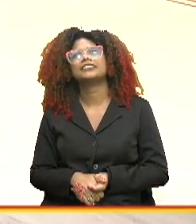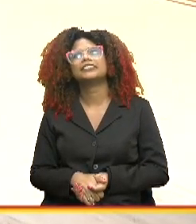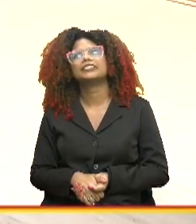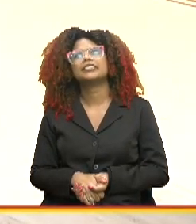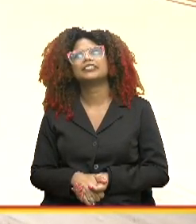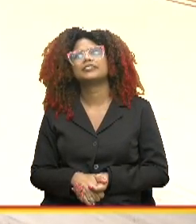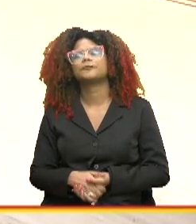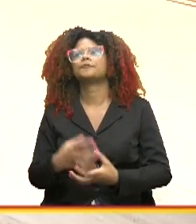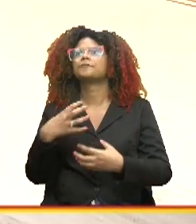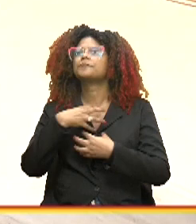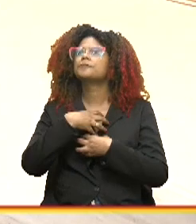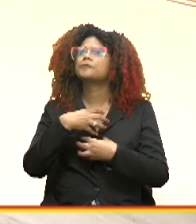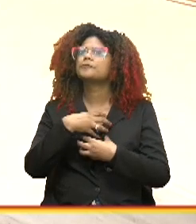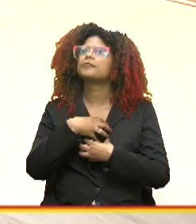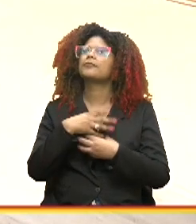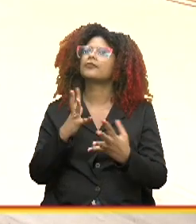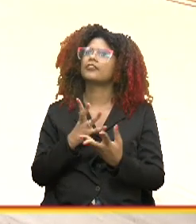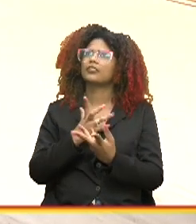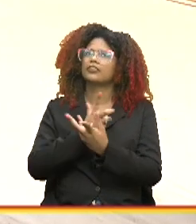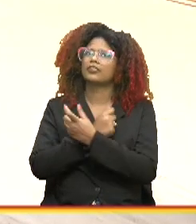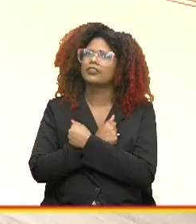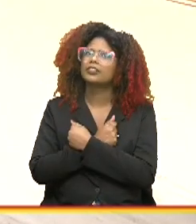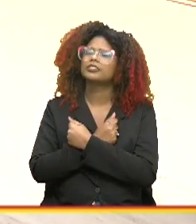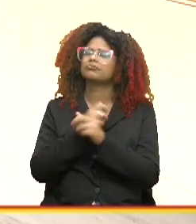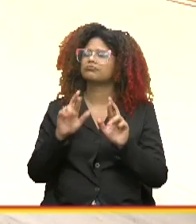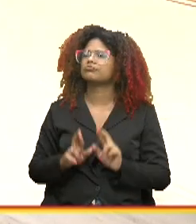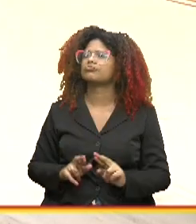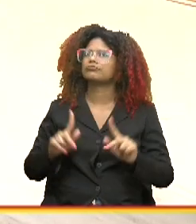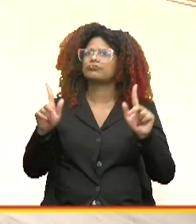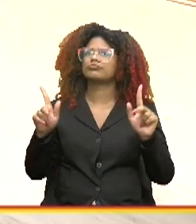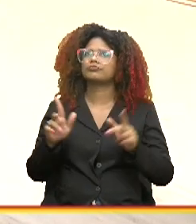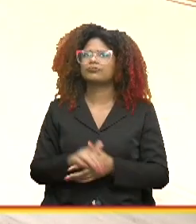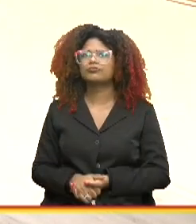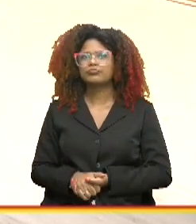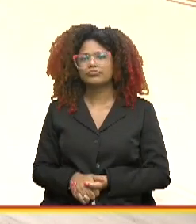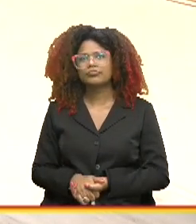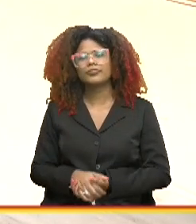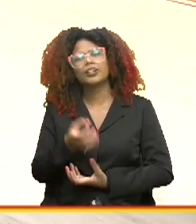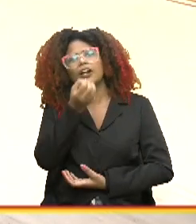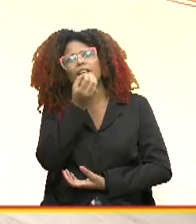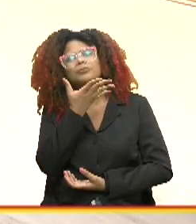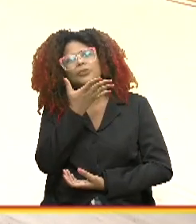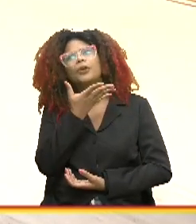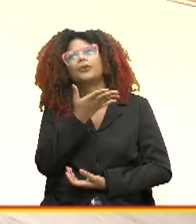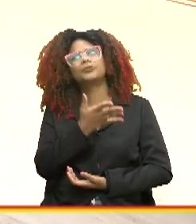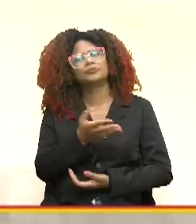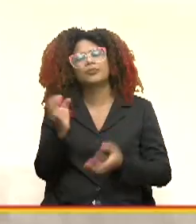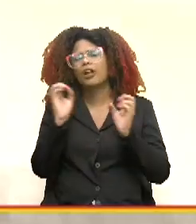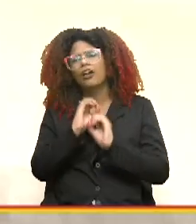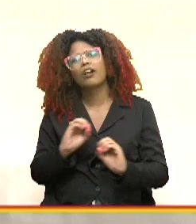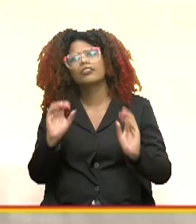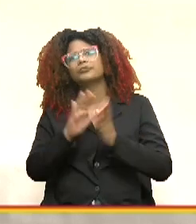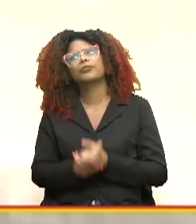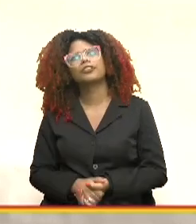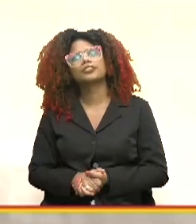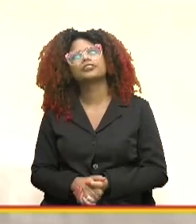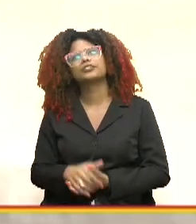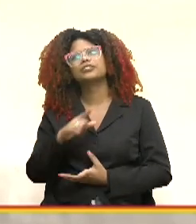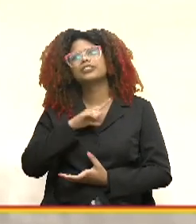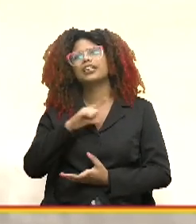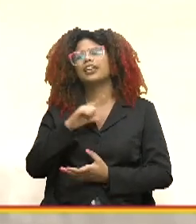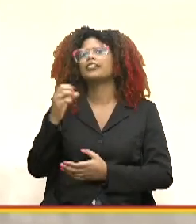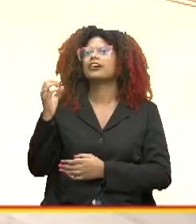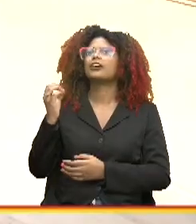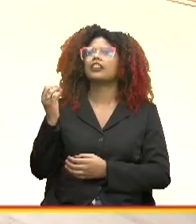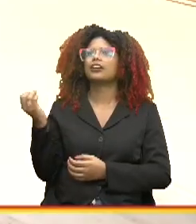eu sinto um acolhimento já diferente assim Mas que bom né Que bom que tem essa essas novas